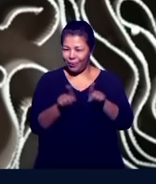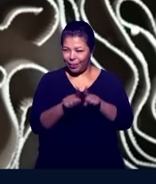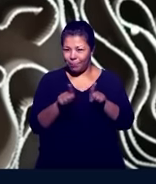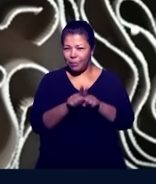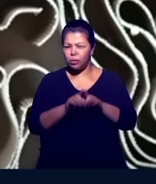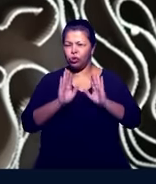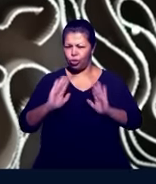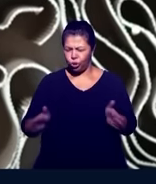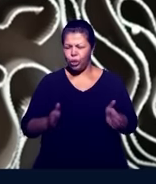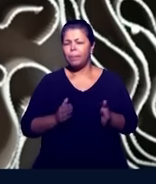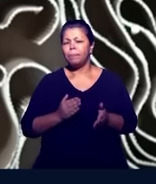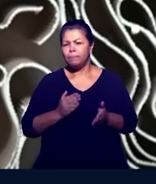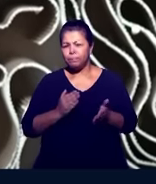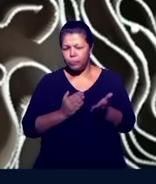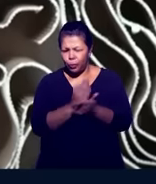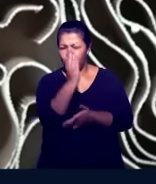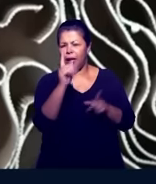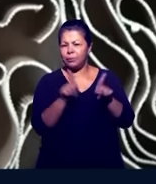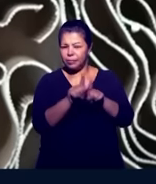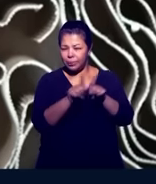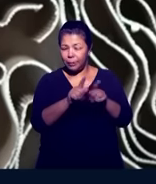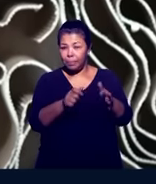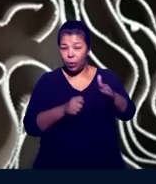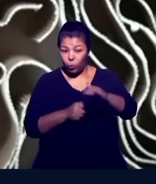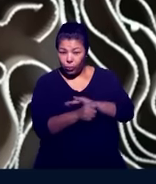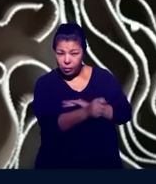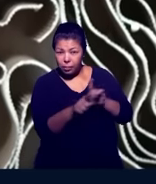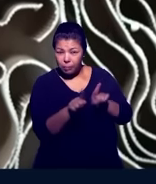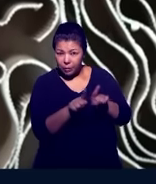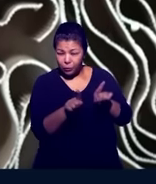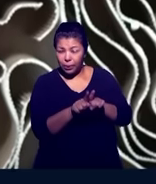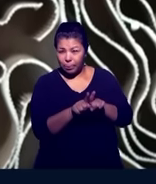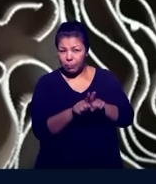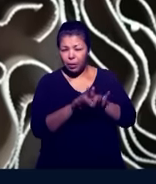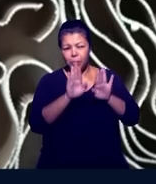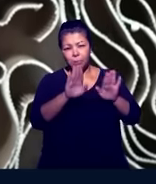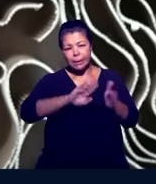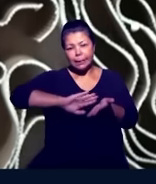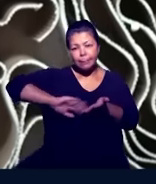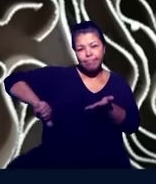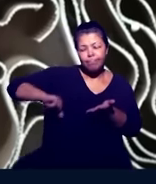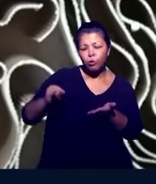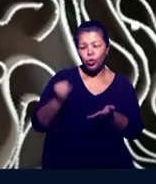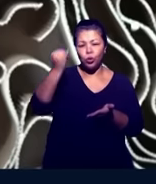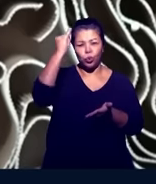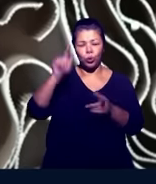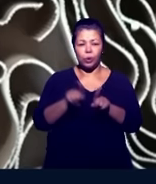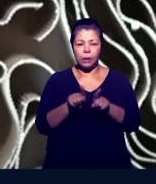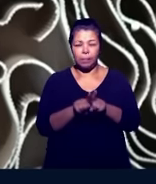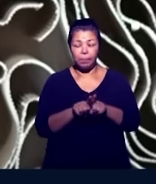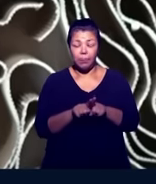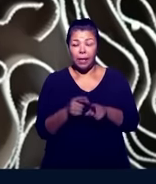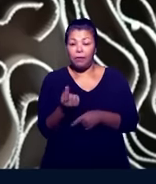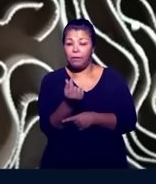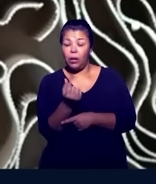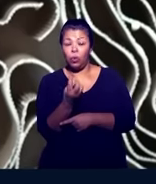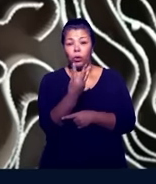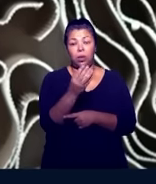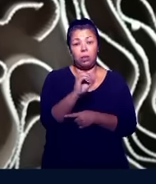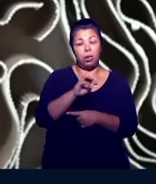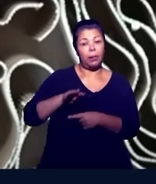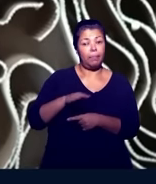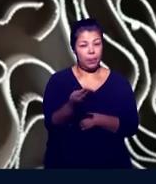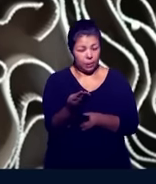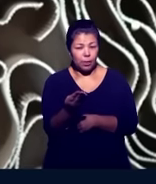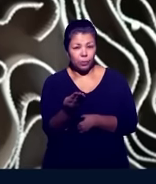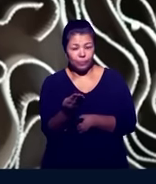com ativa de um déficit primário receita menos despesa sem pagamento de juros de R 230 bilhões de reais sen eu deu uma entrevista no início de Janeiro